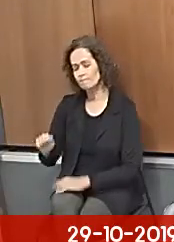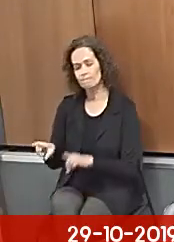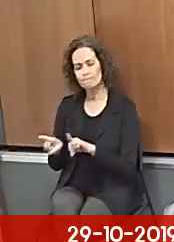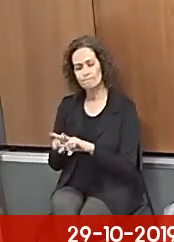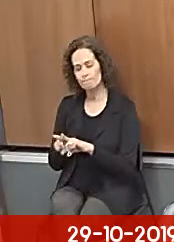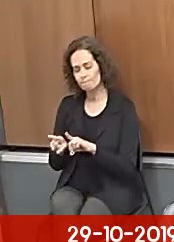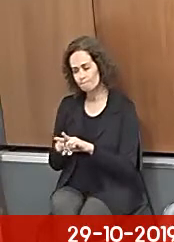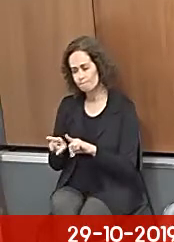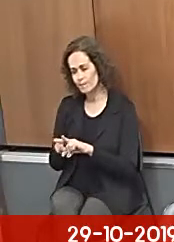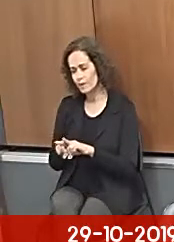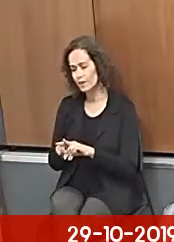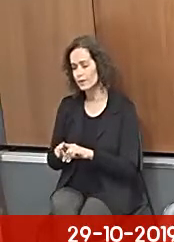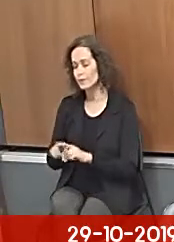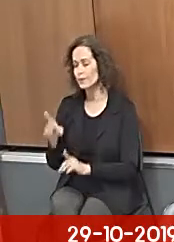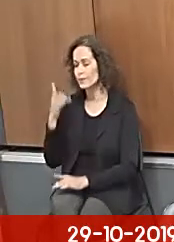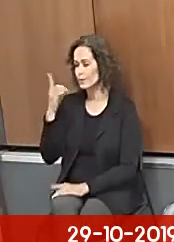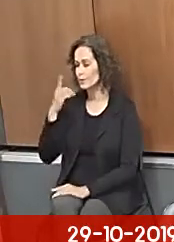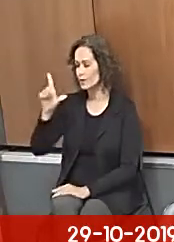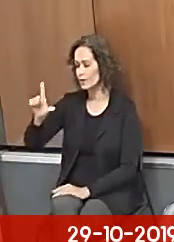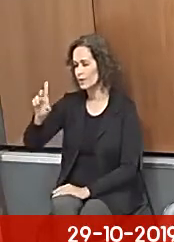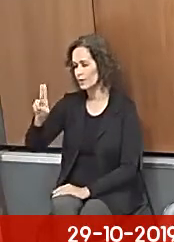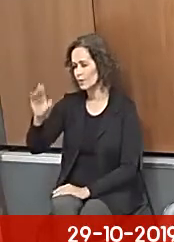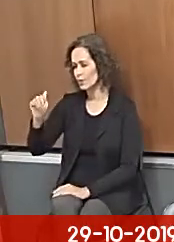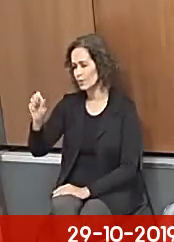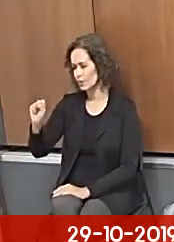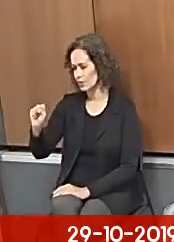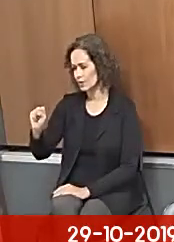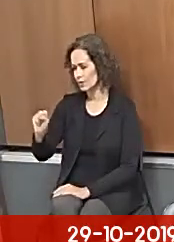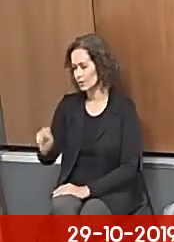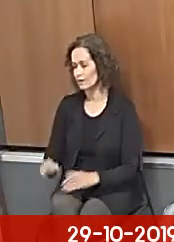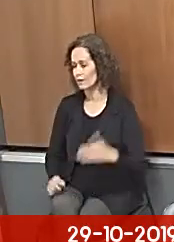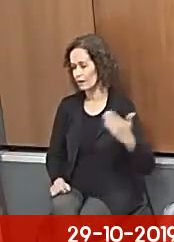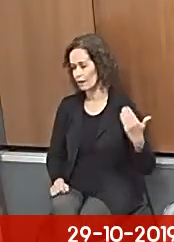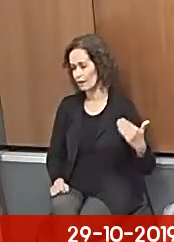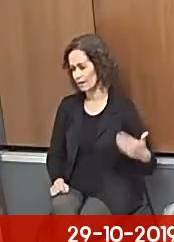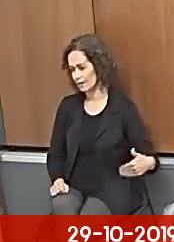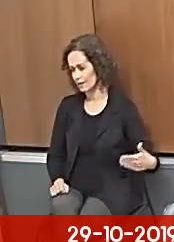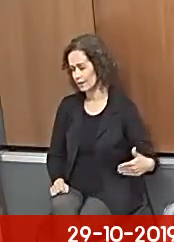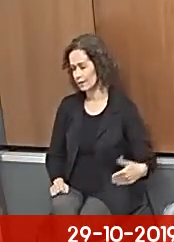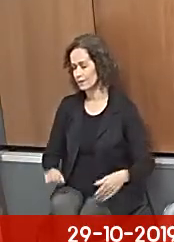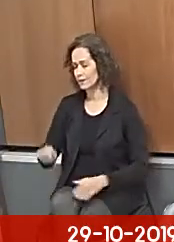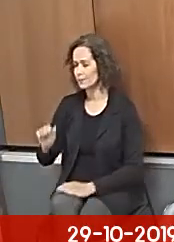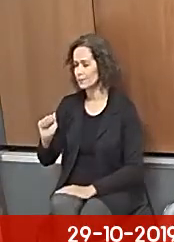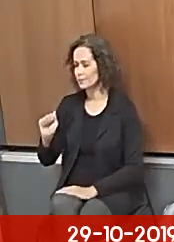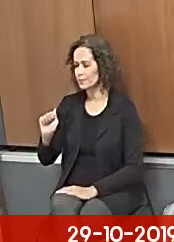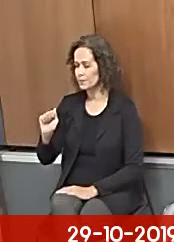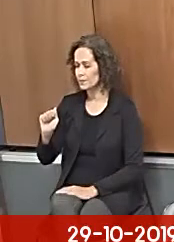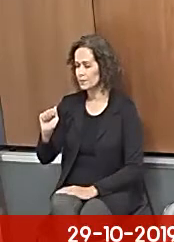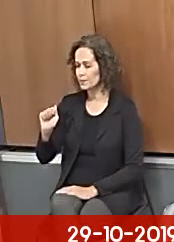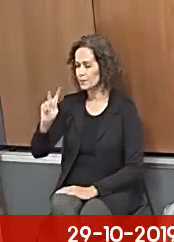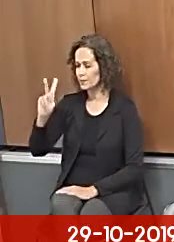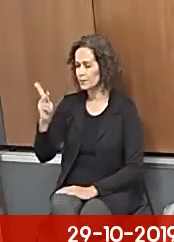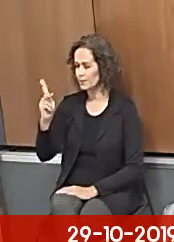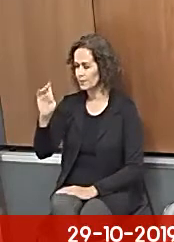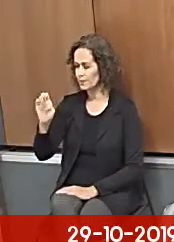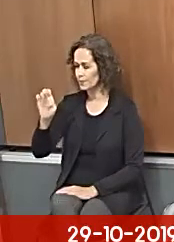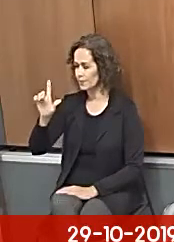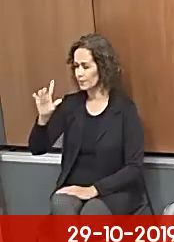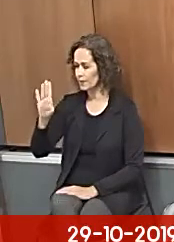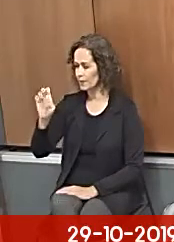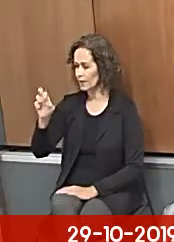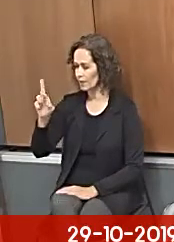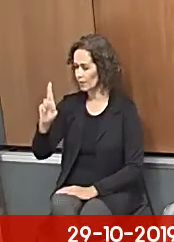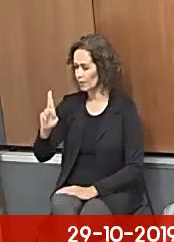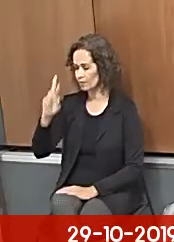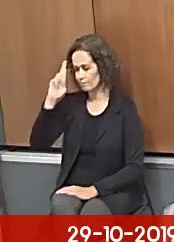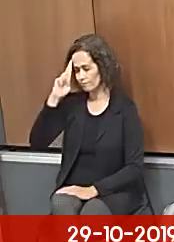Associação Mineira de Desporto para Amputados. Aqui à minha esquerda, Gabriel. Elber Gurgel Carneiro, diretor